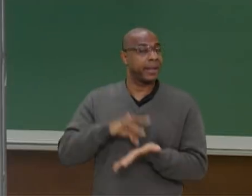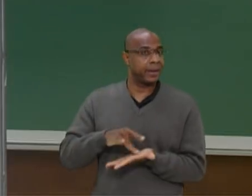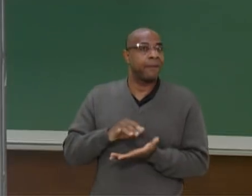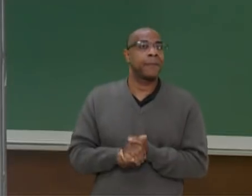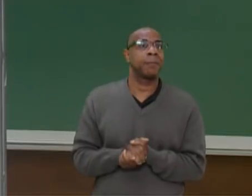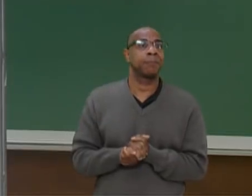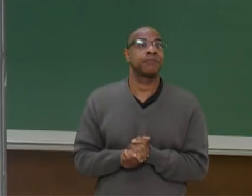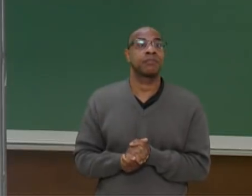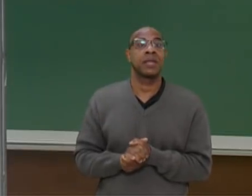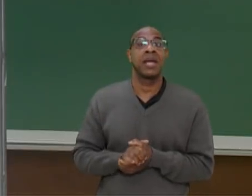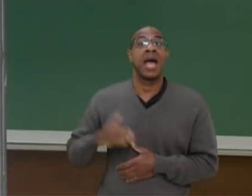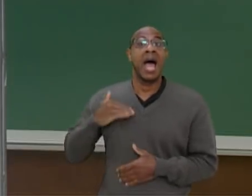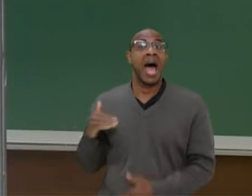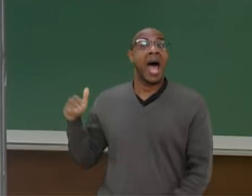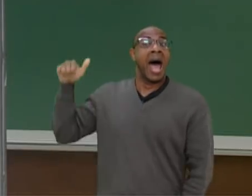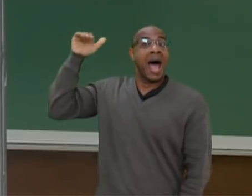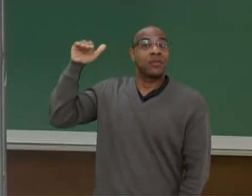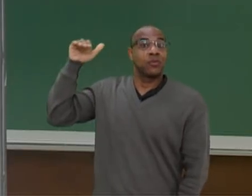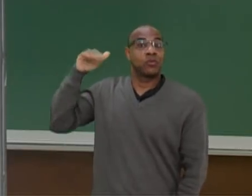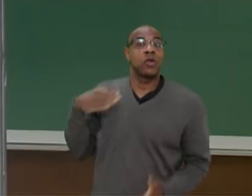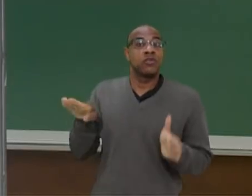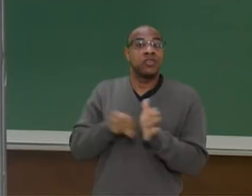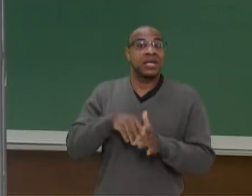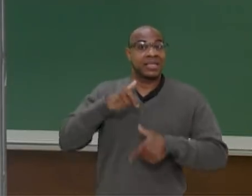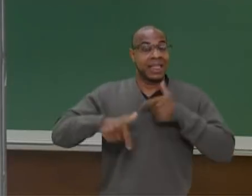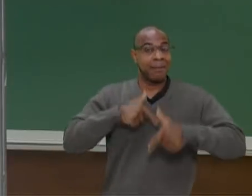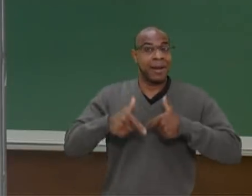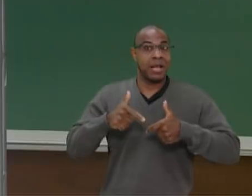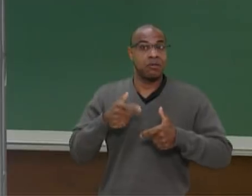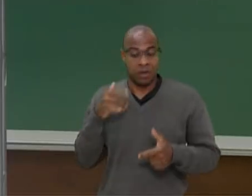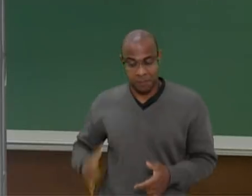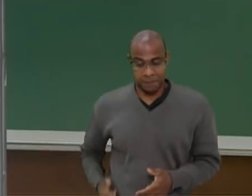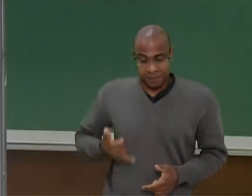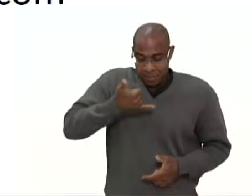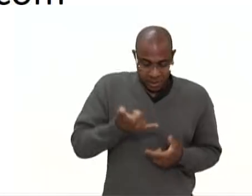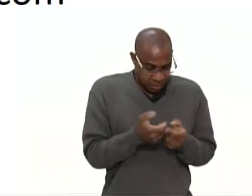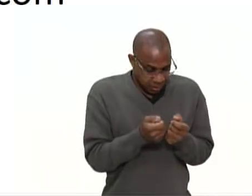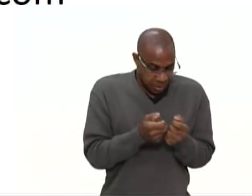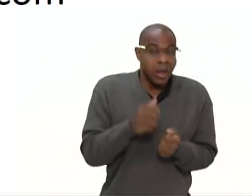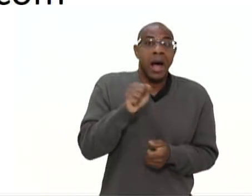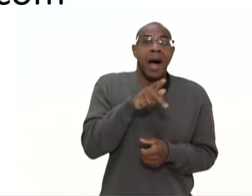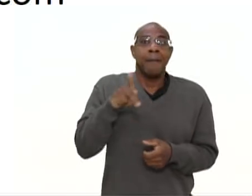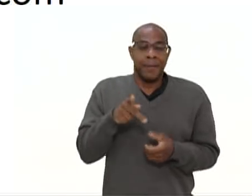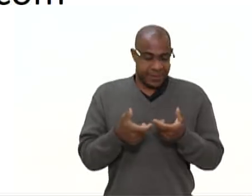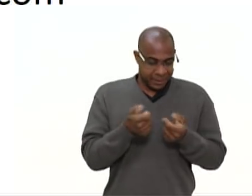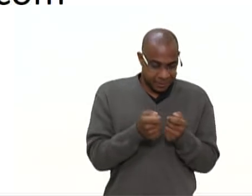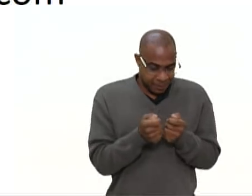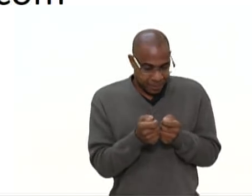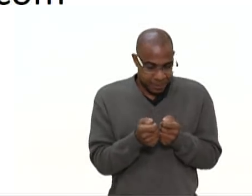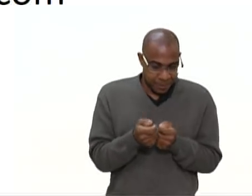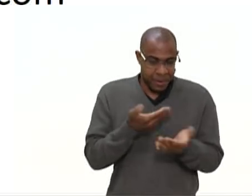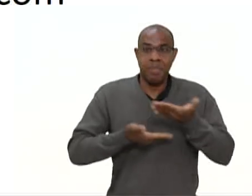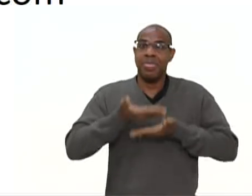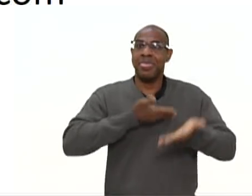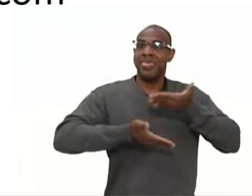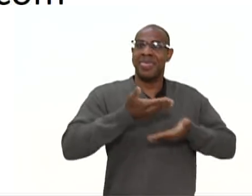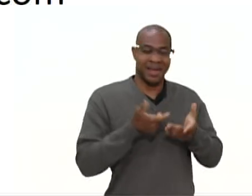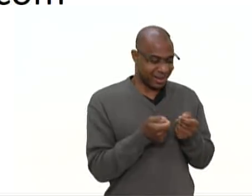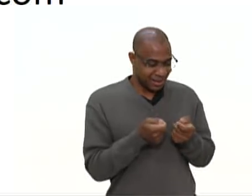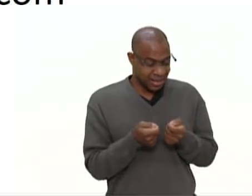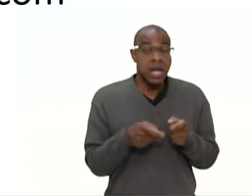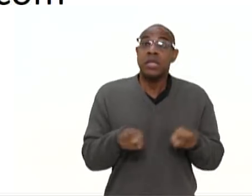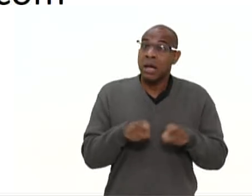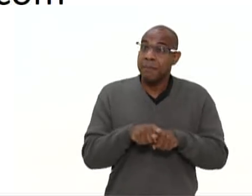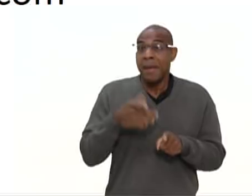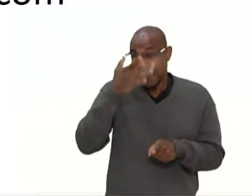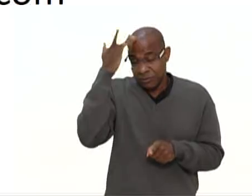Adultos chegam do trabalho e já vão conferir as últimas atualizações dos aplicativos de relacionamentos e até